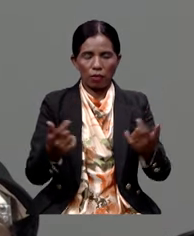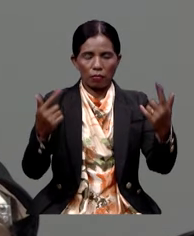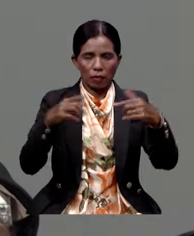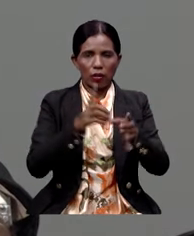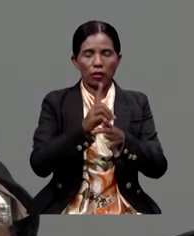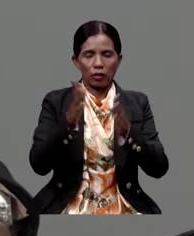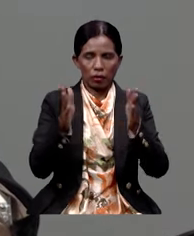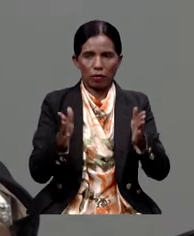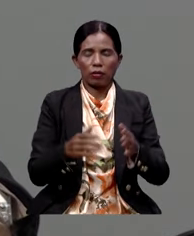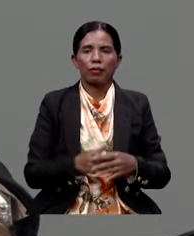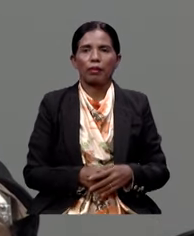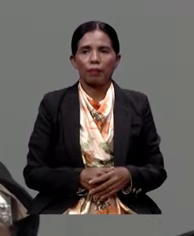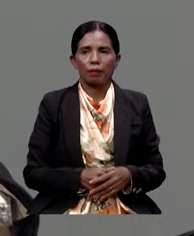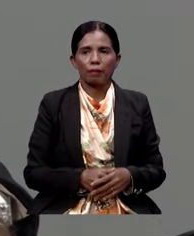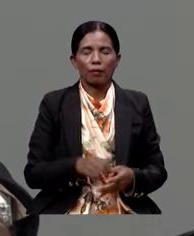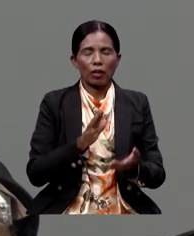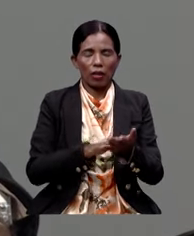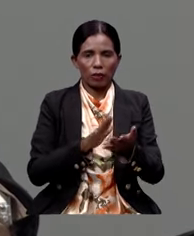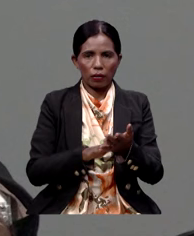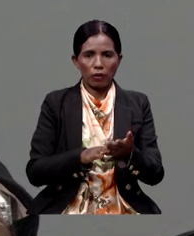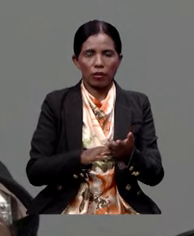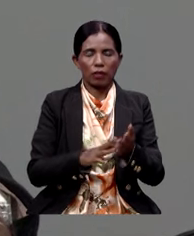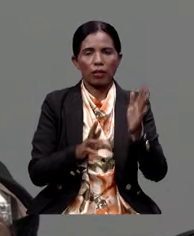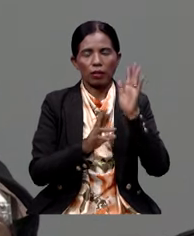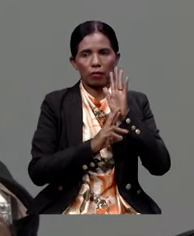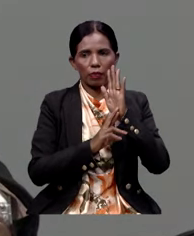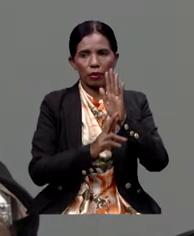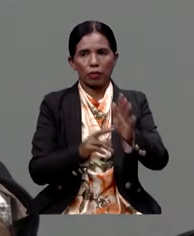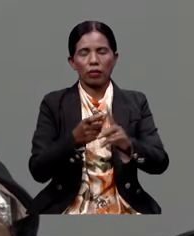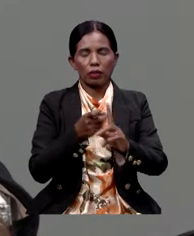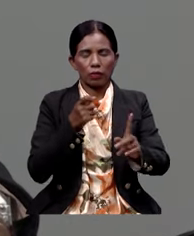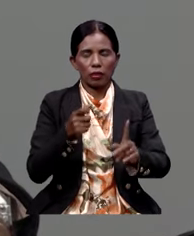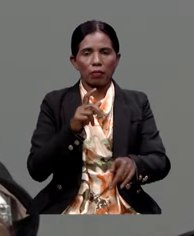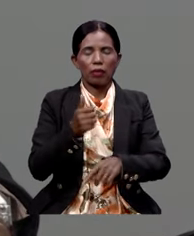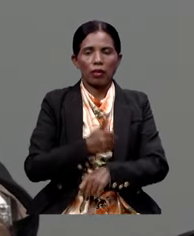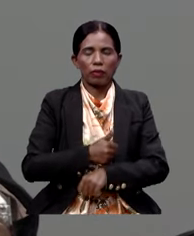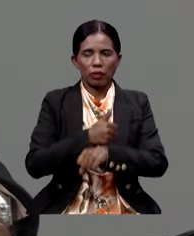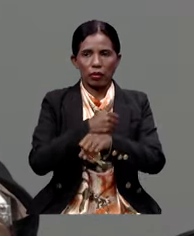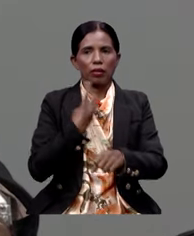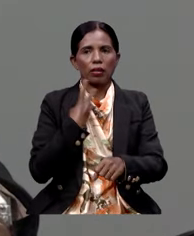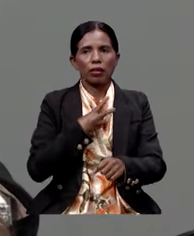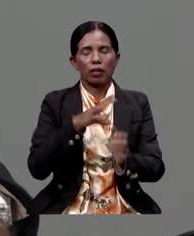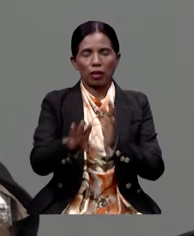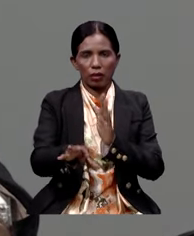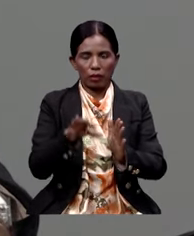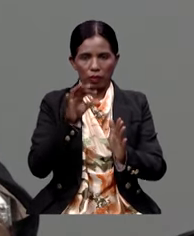São Miguel, né? A escola São Miguel, me representa, né? Mais no advogado. Então, eu tenho uma